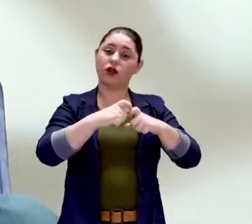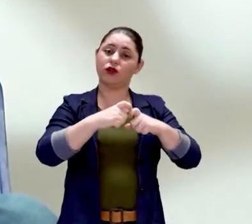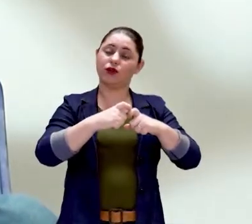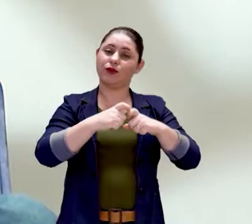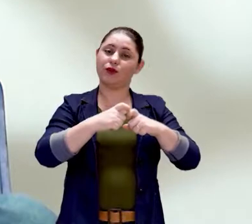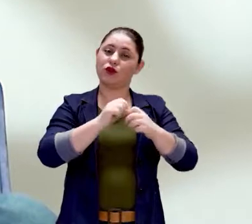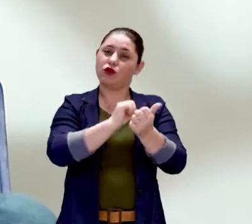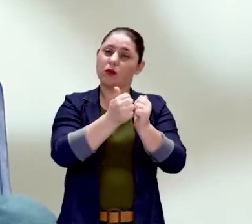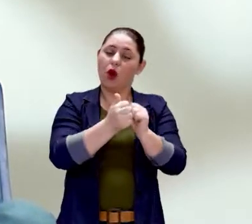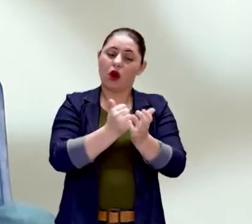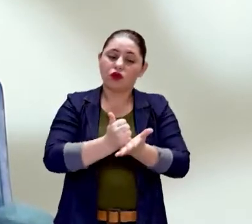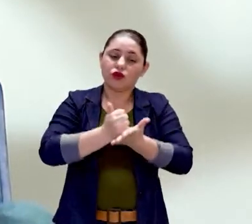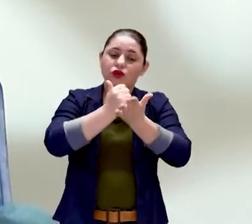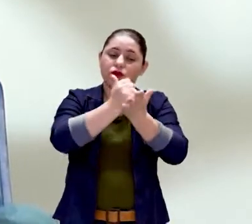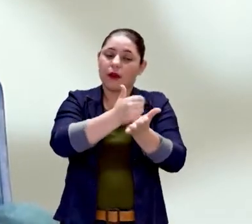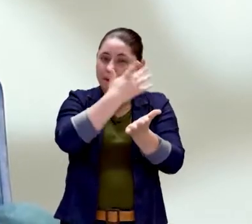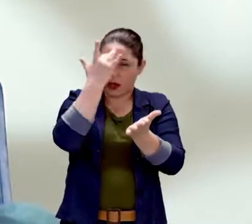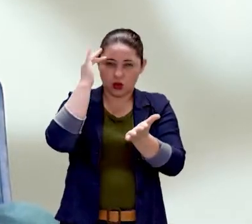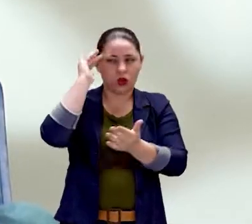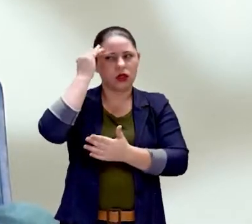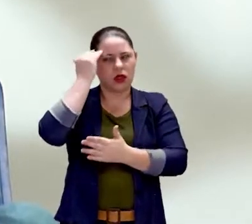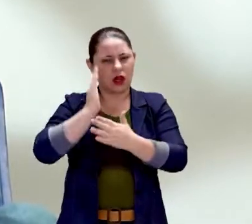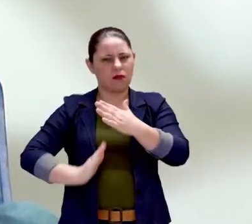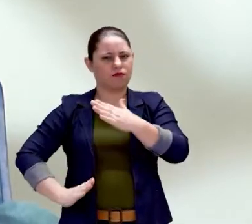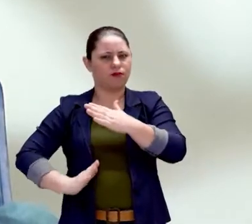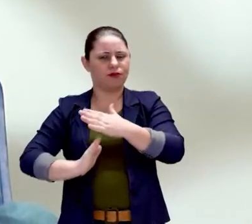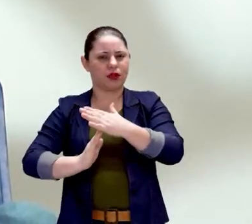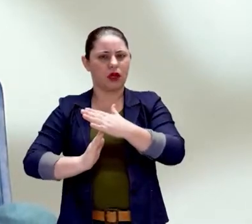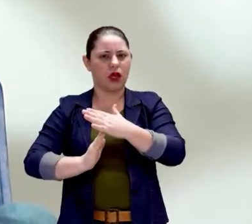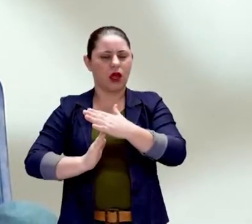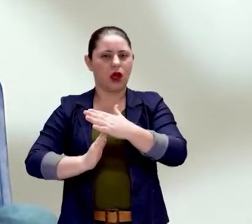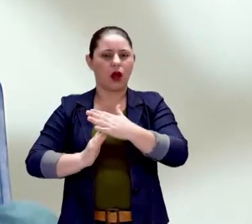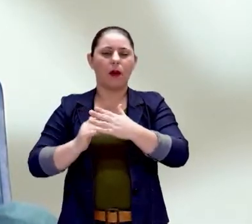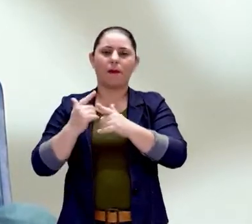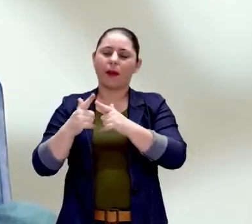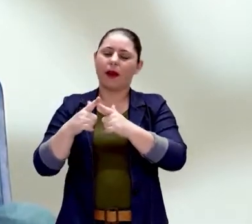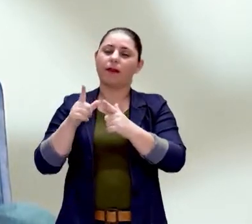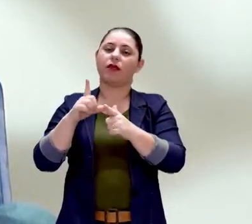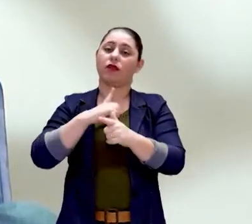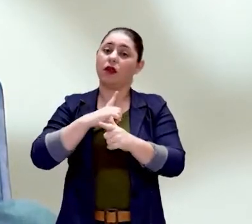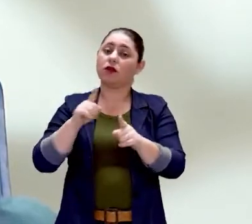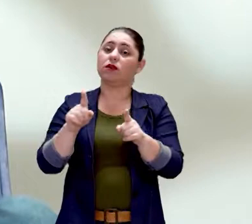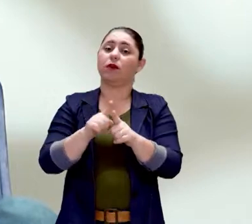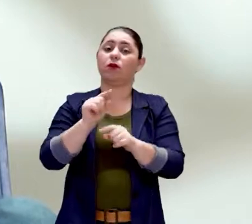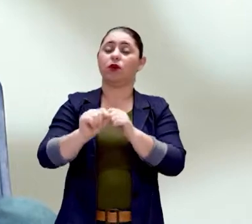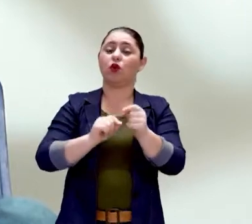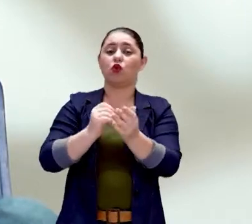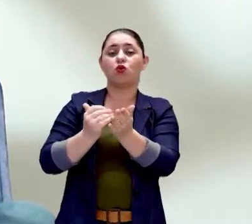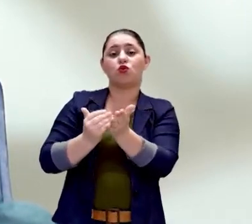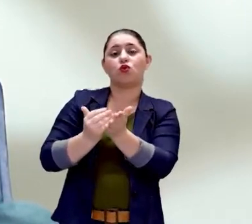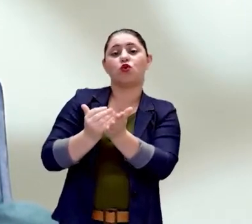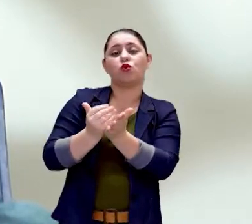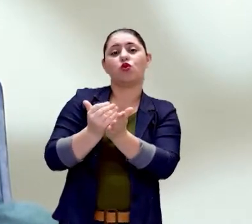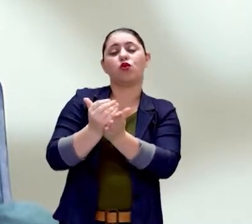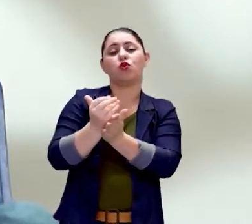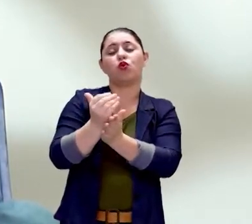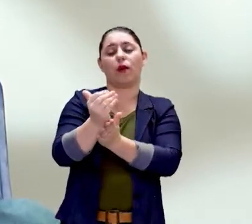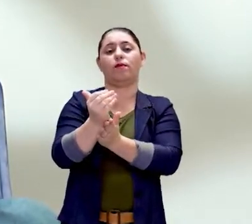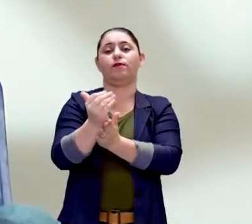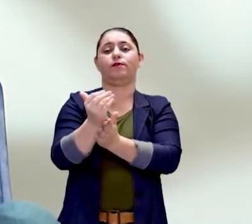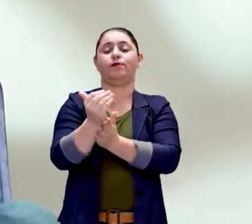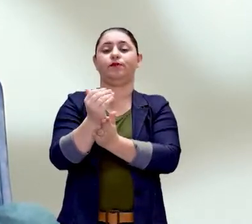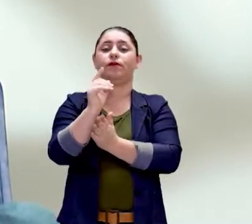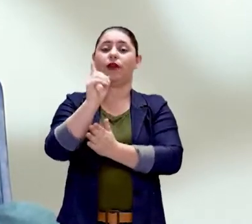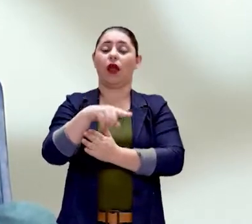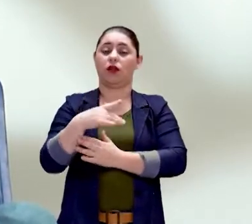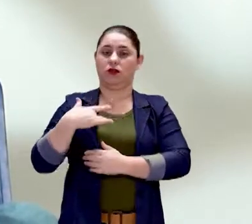esporte. Para ajudar a pessoa a entender esses seus limites e suas limitações como um todo, para ela poder começar essa atividade física